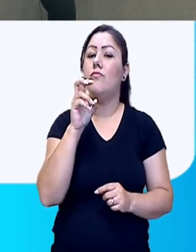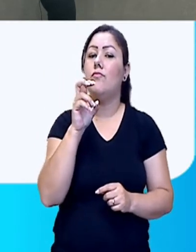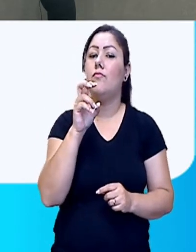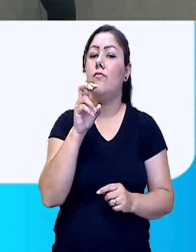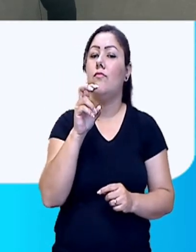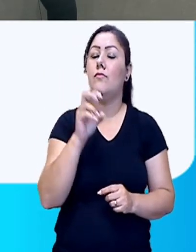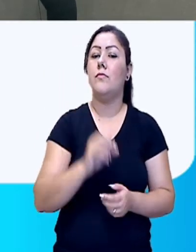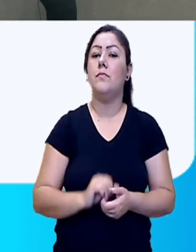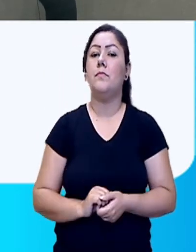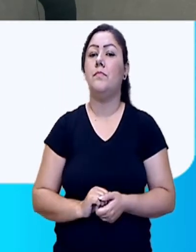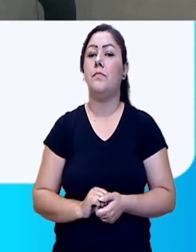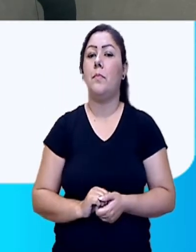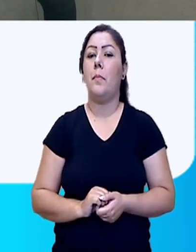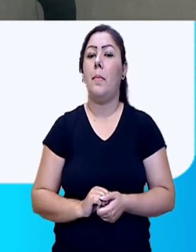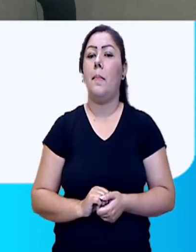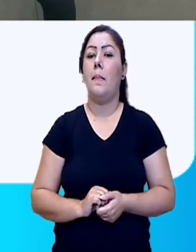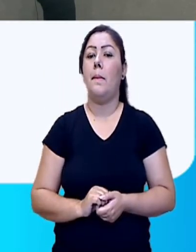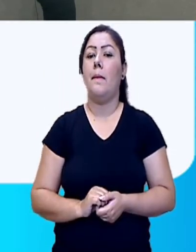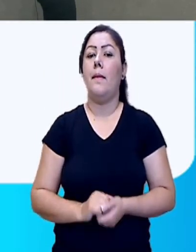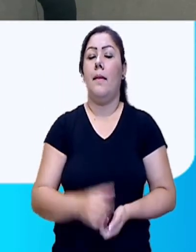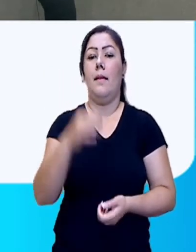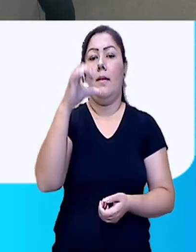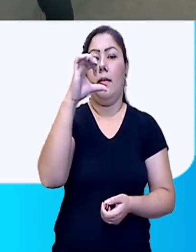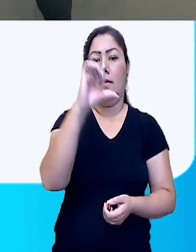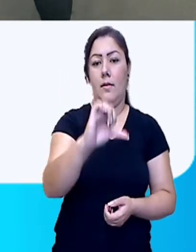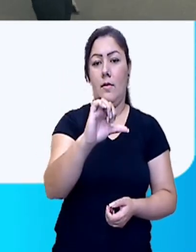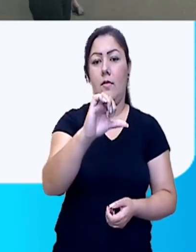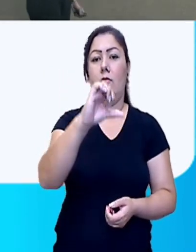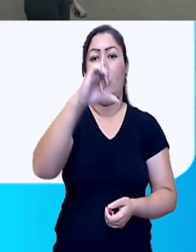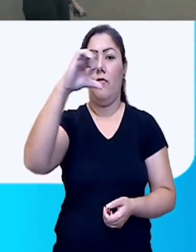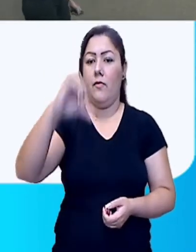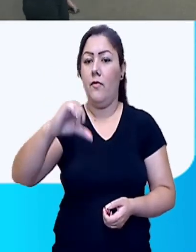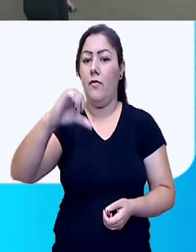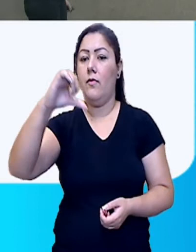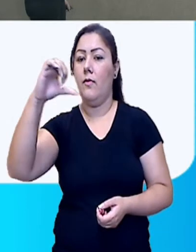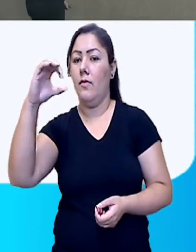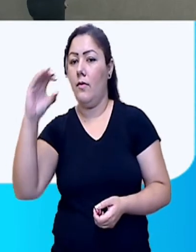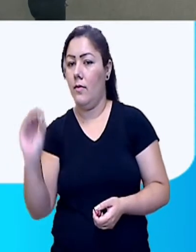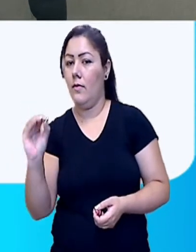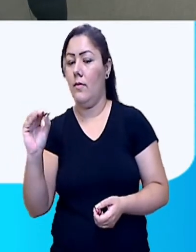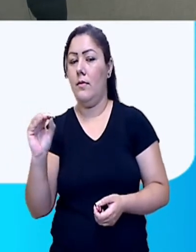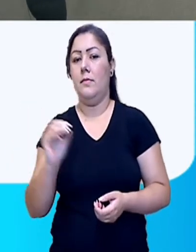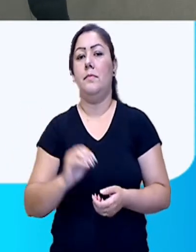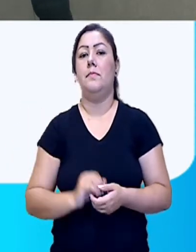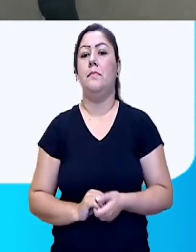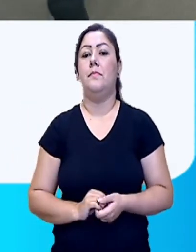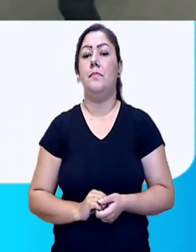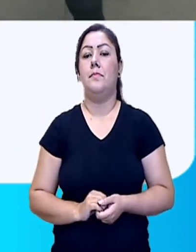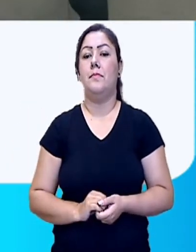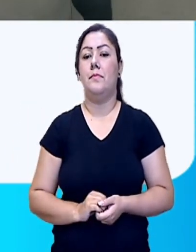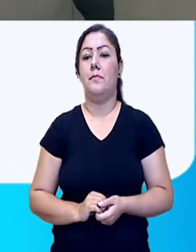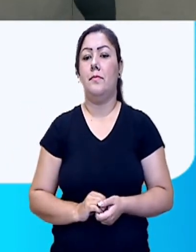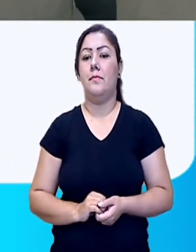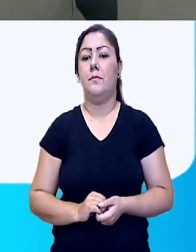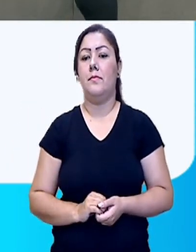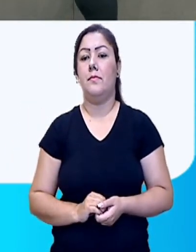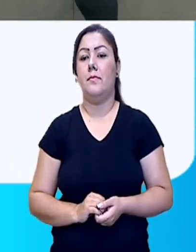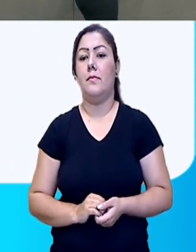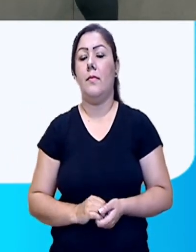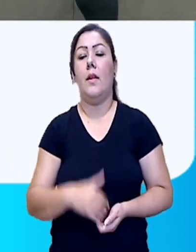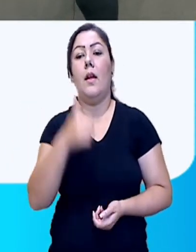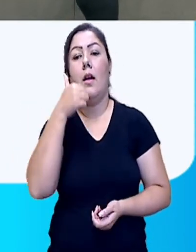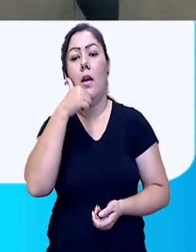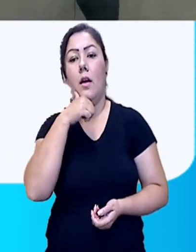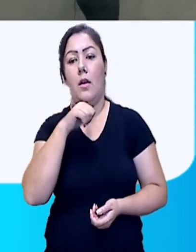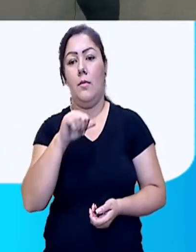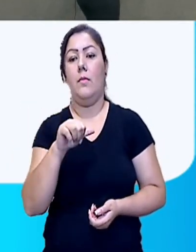70, 90. Então, 990. Então, Carla juntou. Vou colocar aqui qual foi o valor que